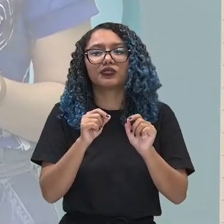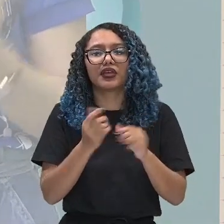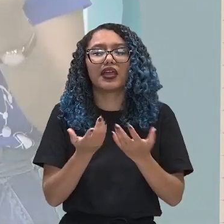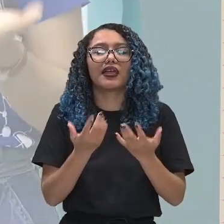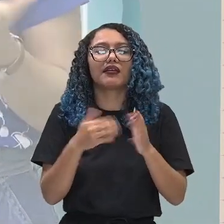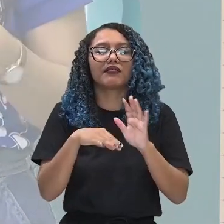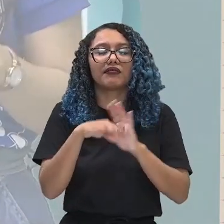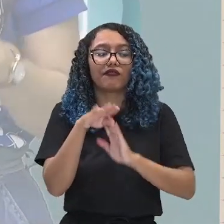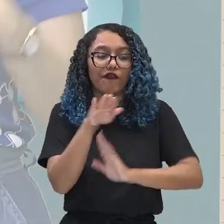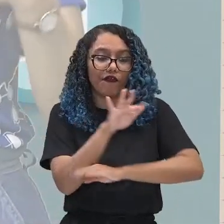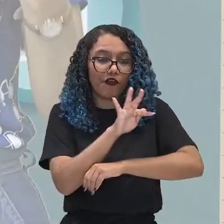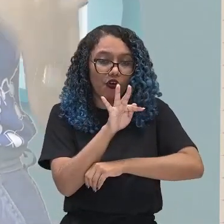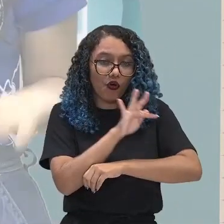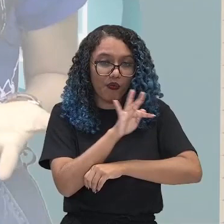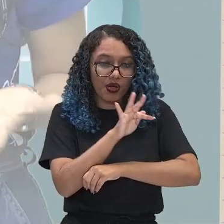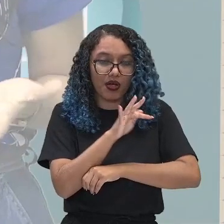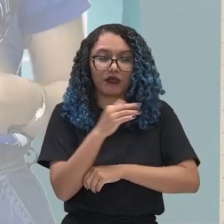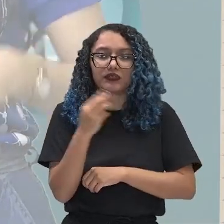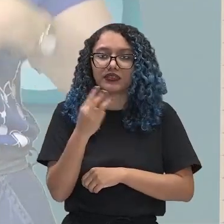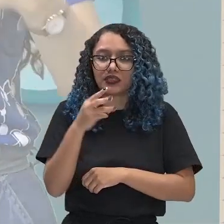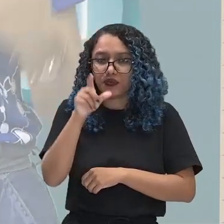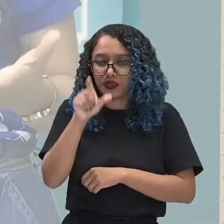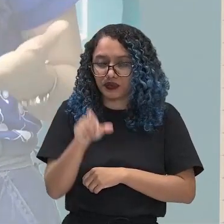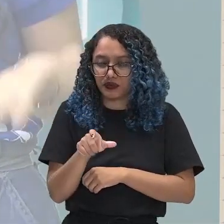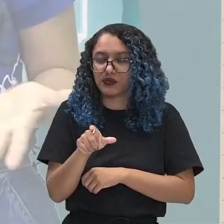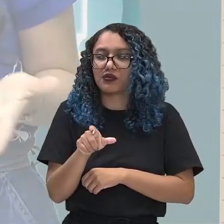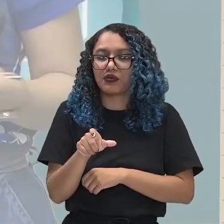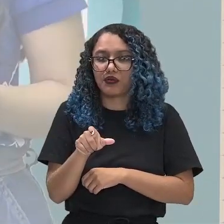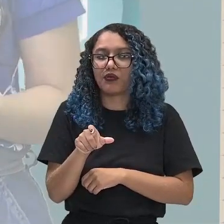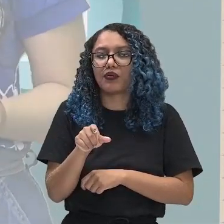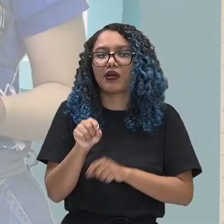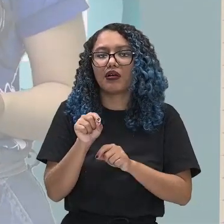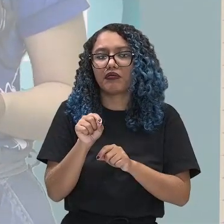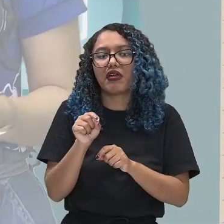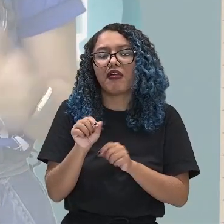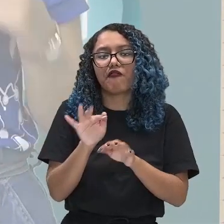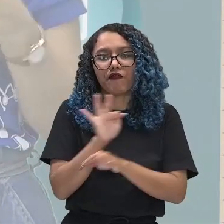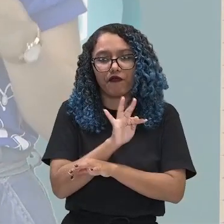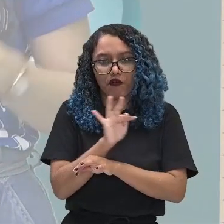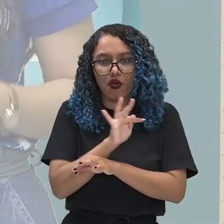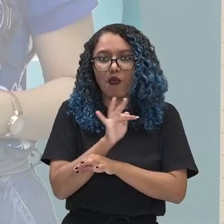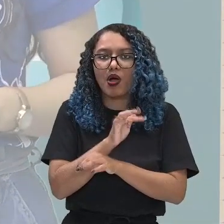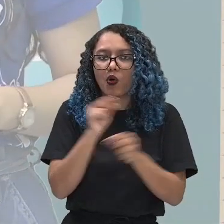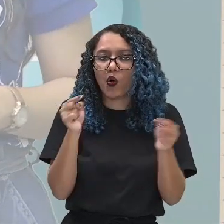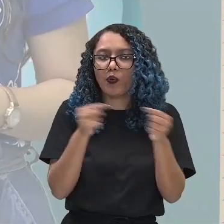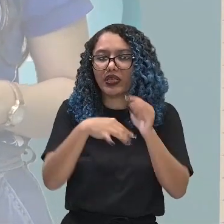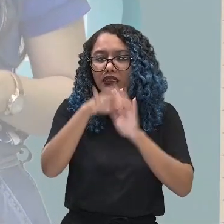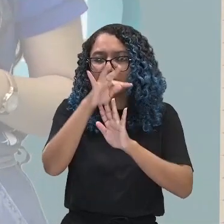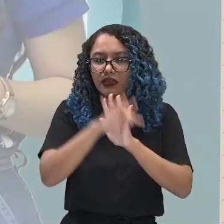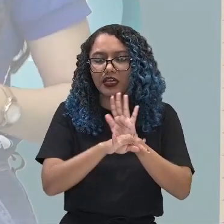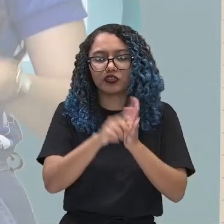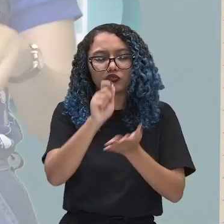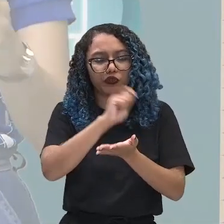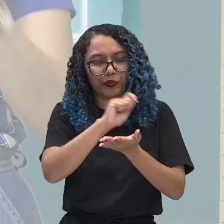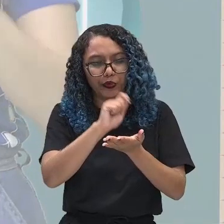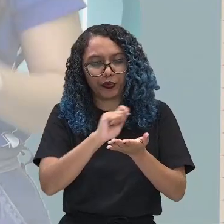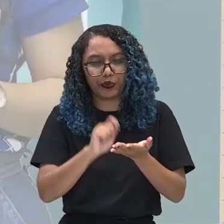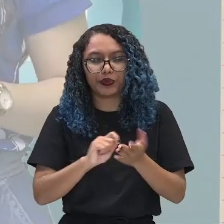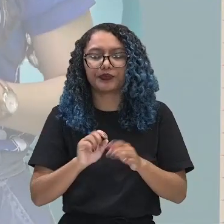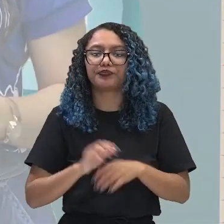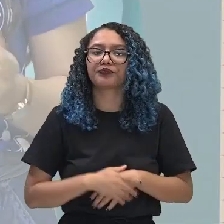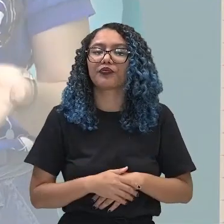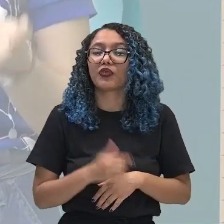autores consideram a terceira pessoa uma forma mais formal de escrever o texto. Beleza? Aí nós temos aí a